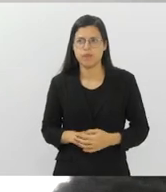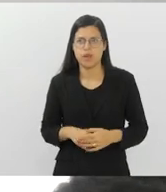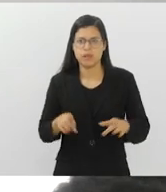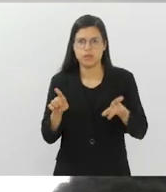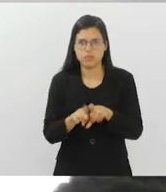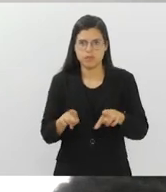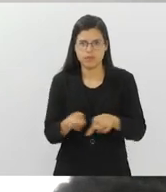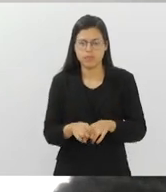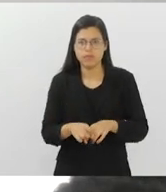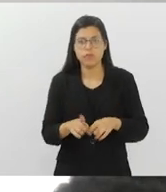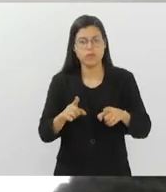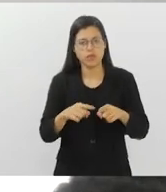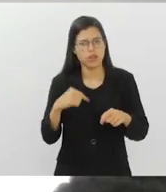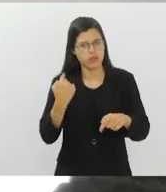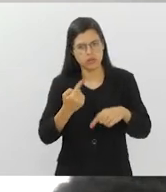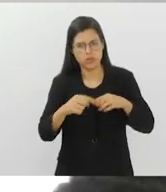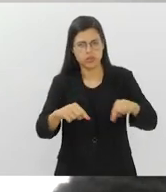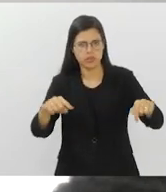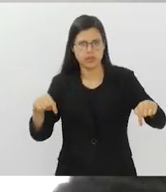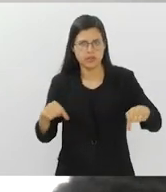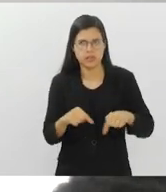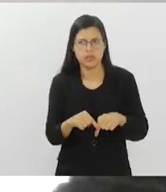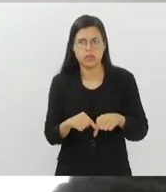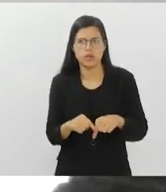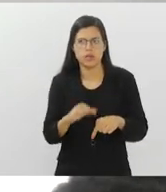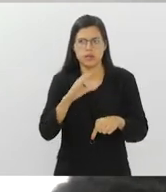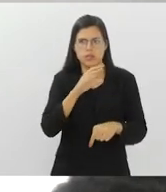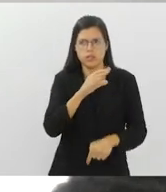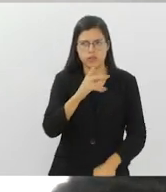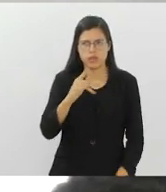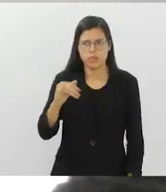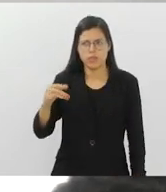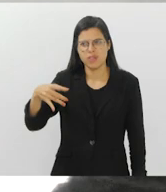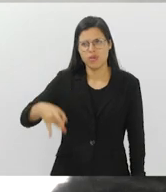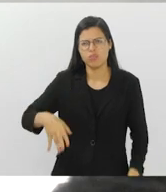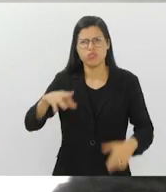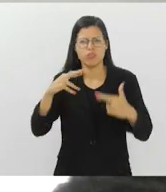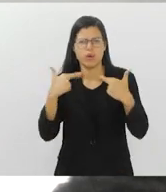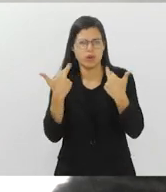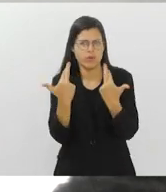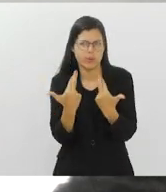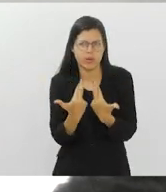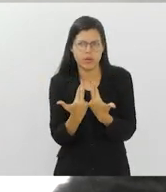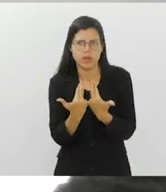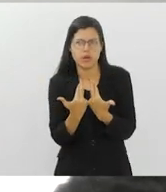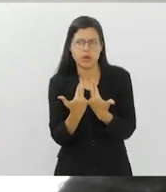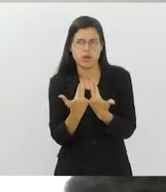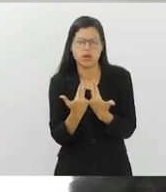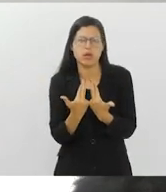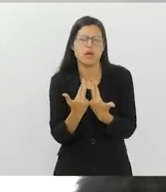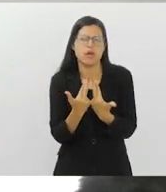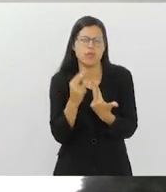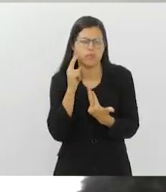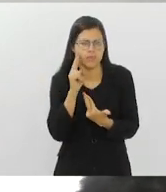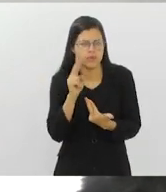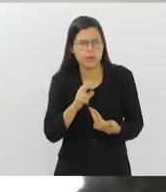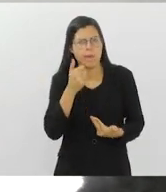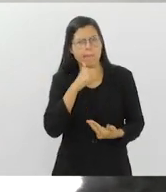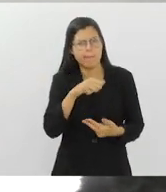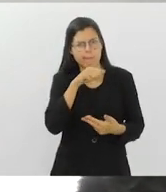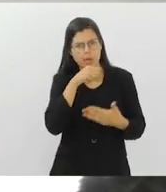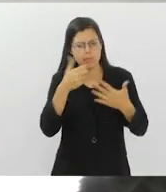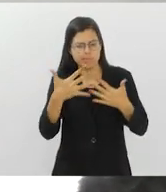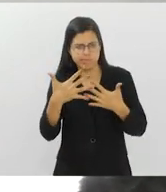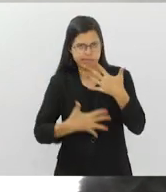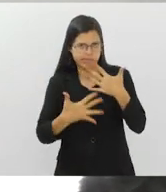nossos gabinetes. E a gente veio para uma CPI semana, na última reunião, ouvimos mães atípicas reclamarem, darem seu